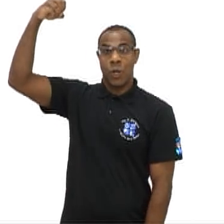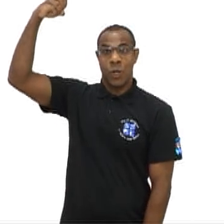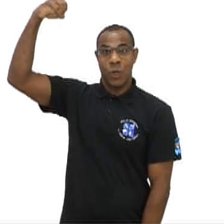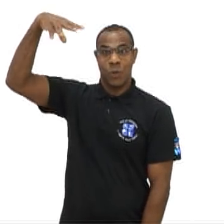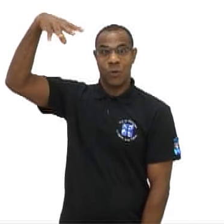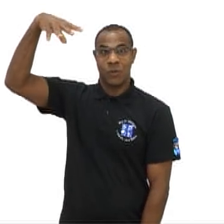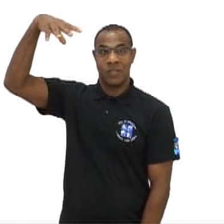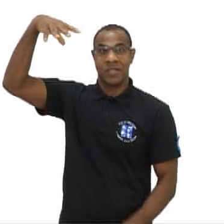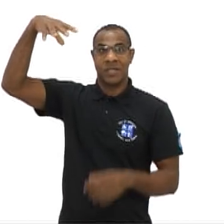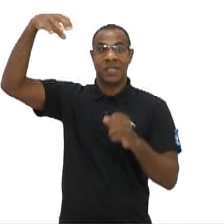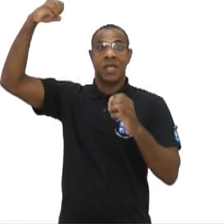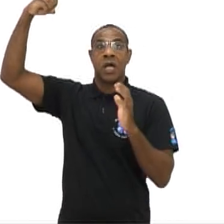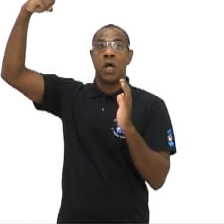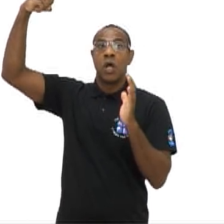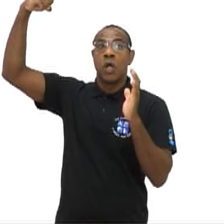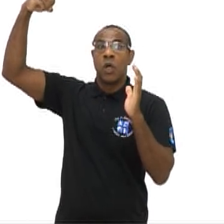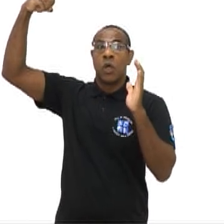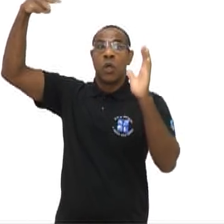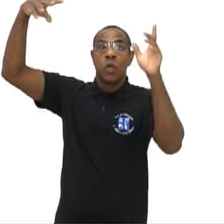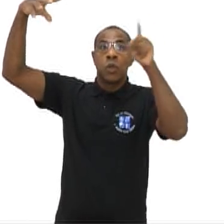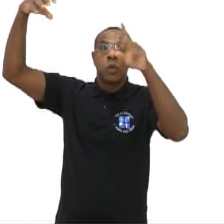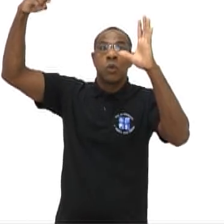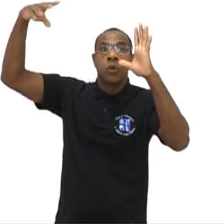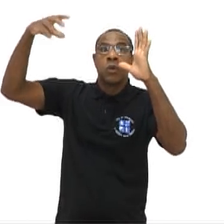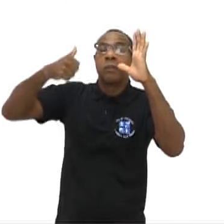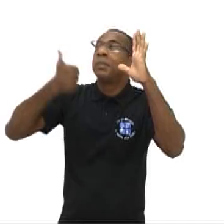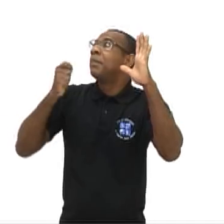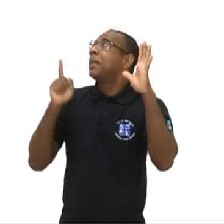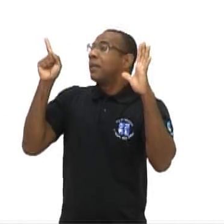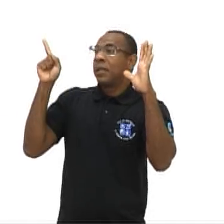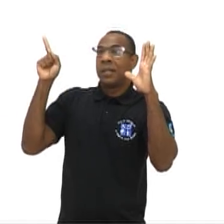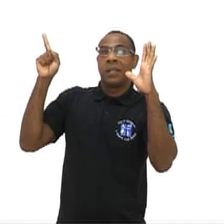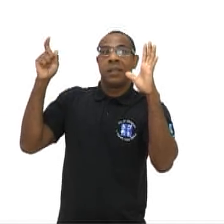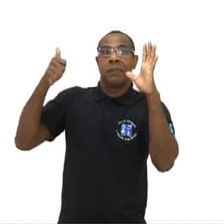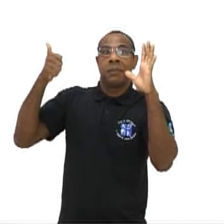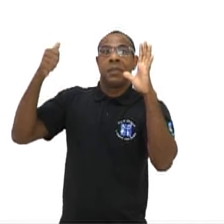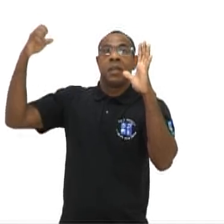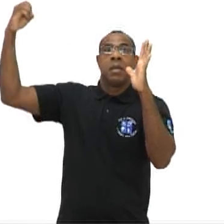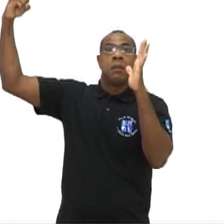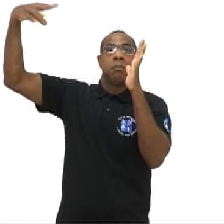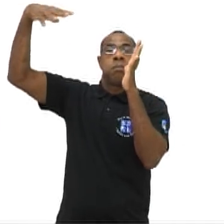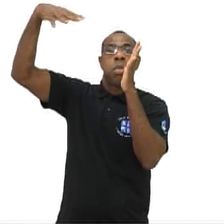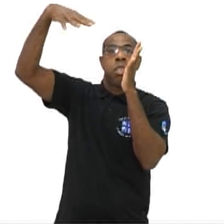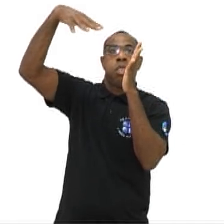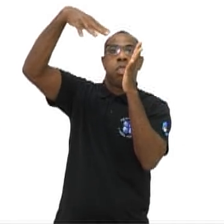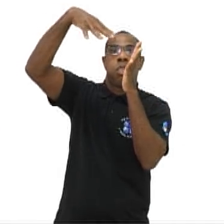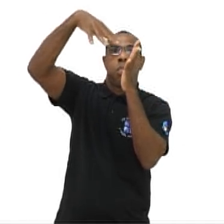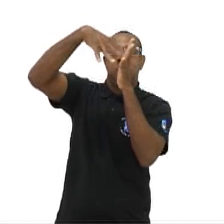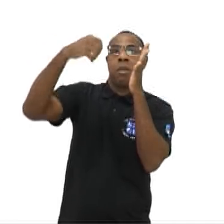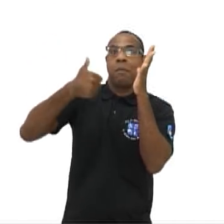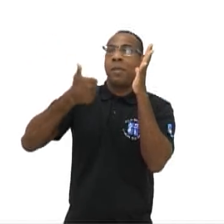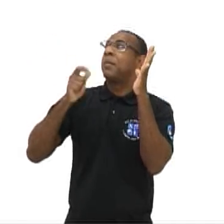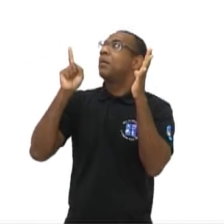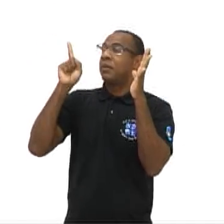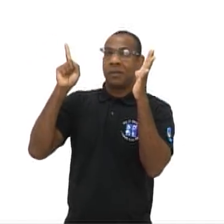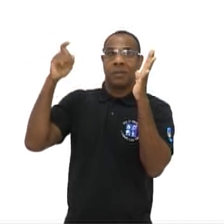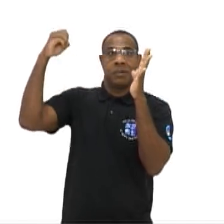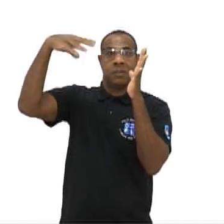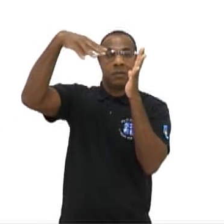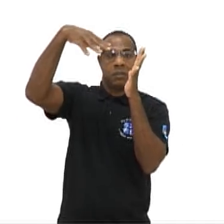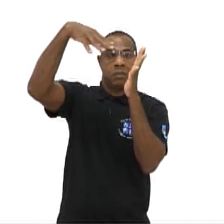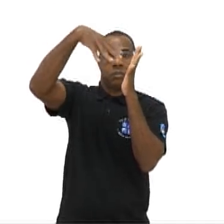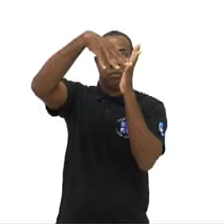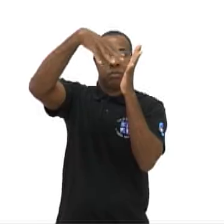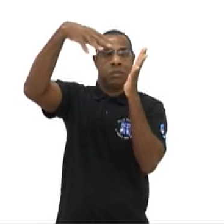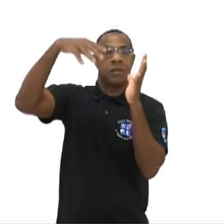parte é refratada, que seria esse primeiro obstáculo, vamos dizer assim, certo? Ali, no terceiro constituinte, a luz incide sobre